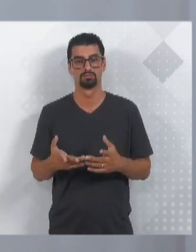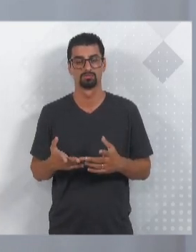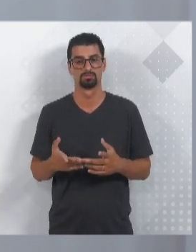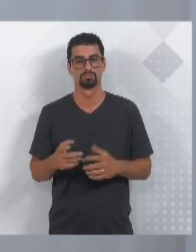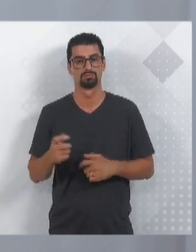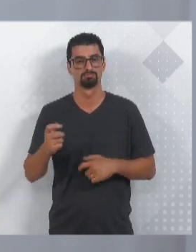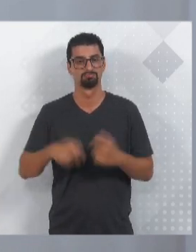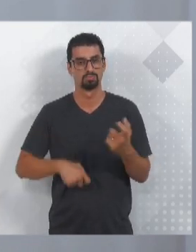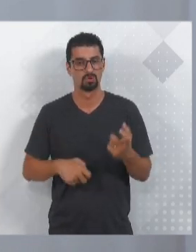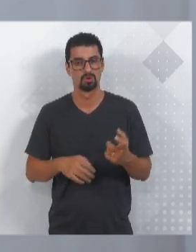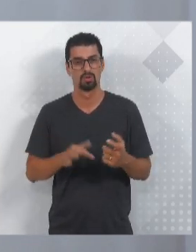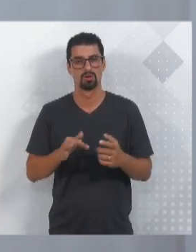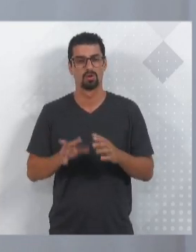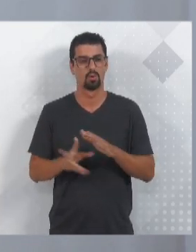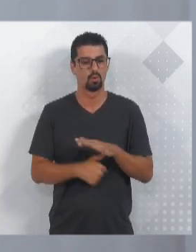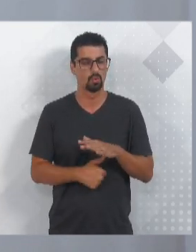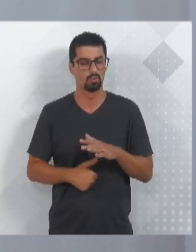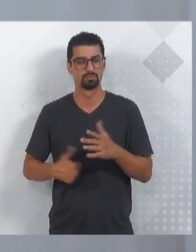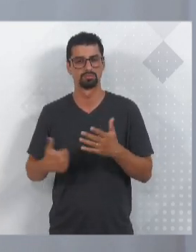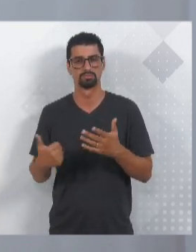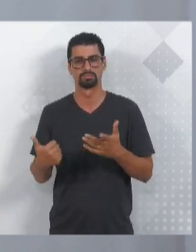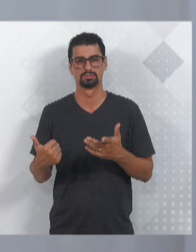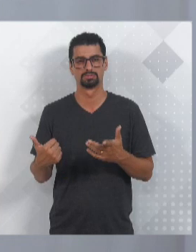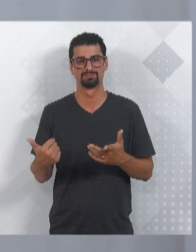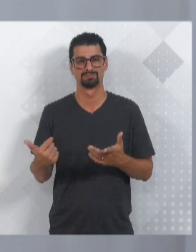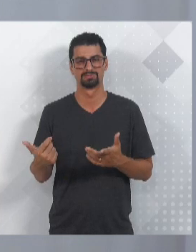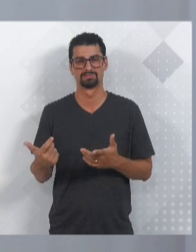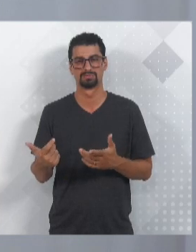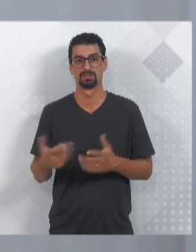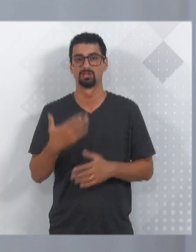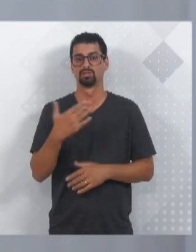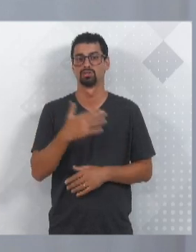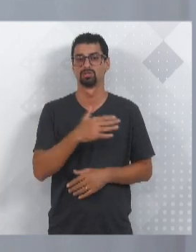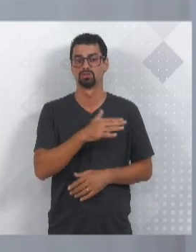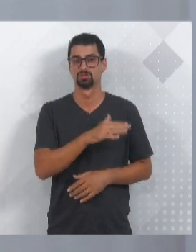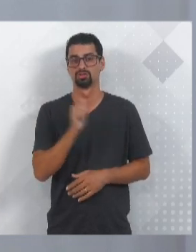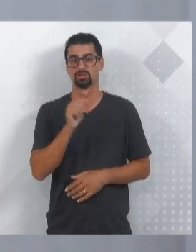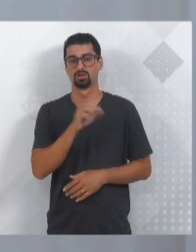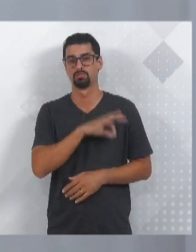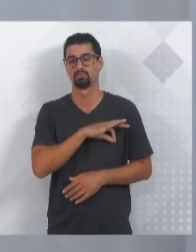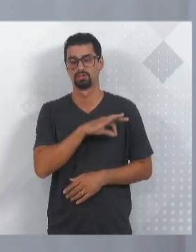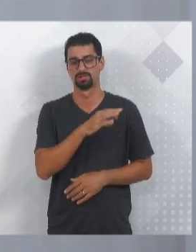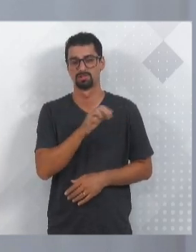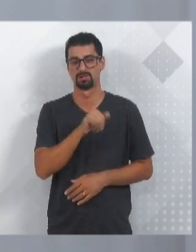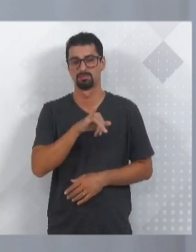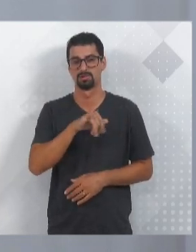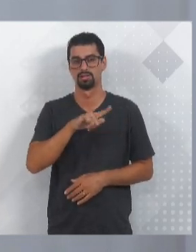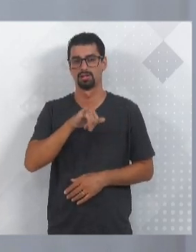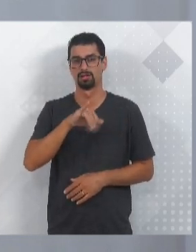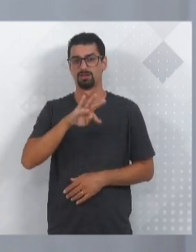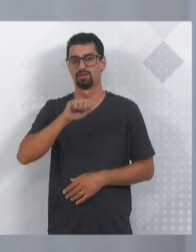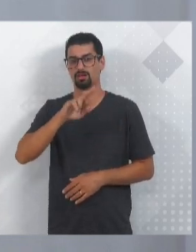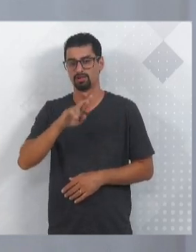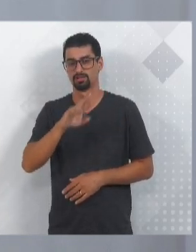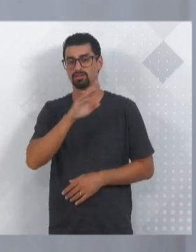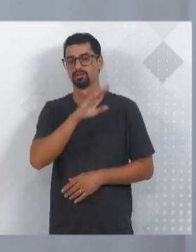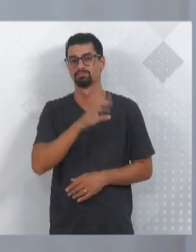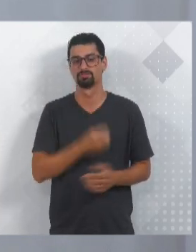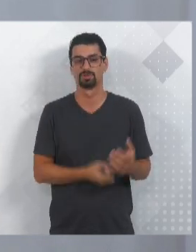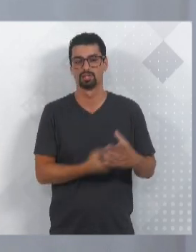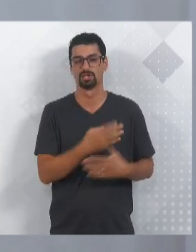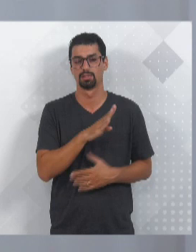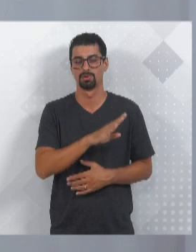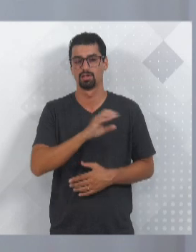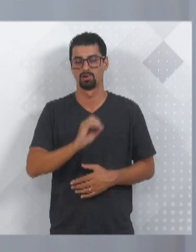de furto, questão de ameaça, chamem a polícia militar, registrem boletim